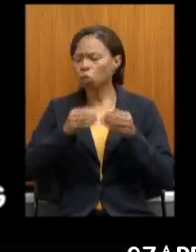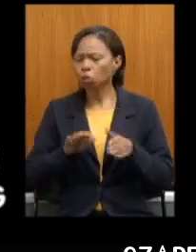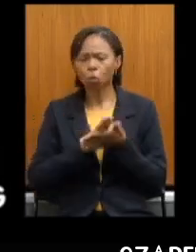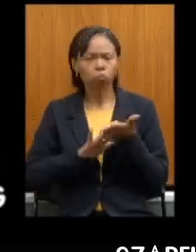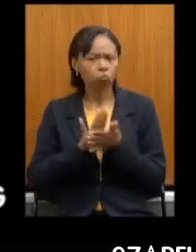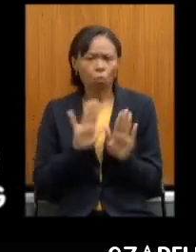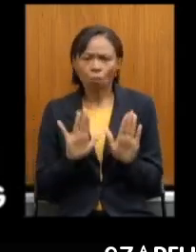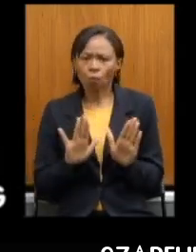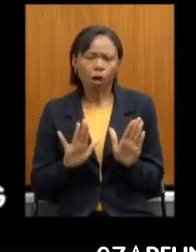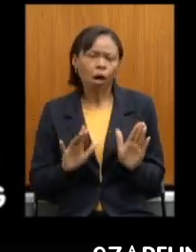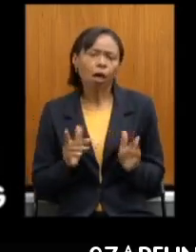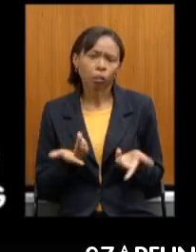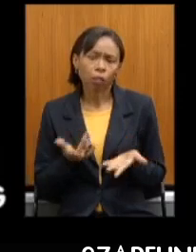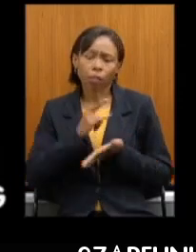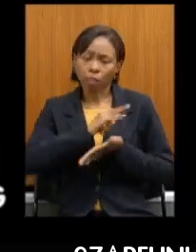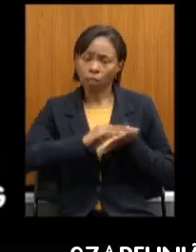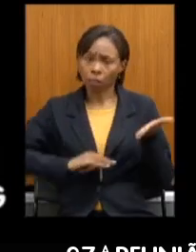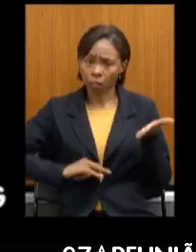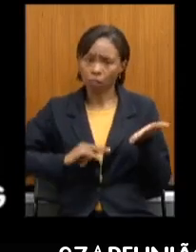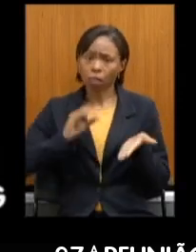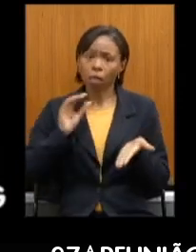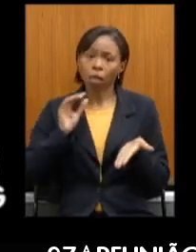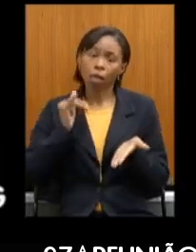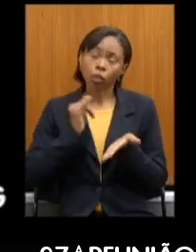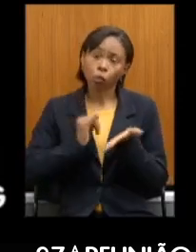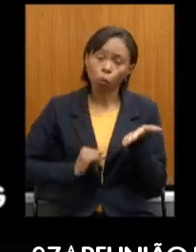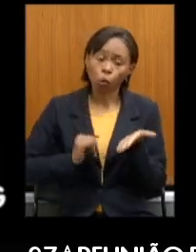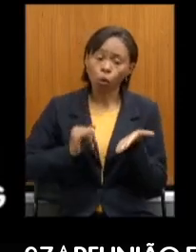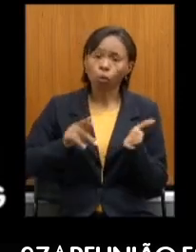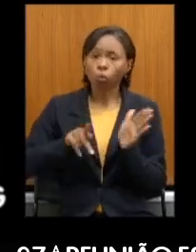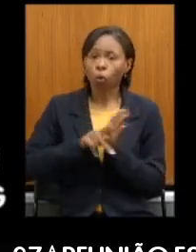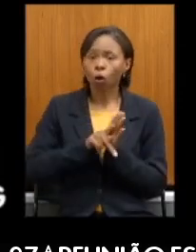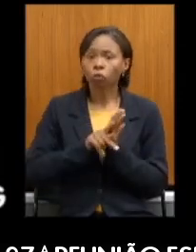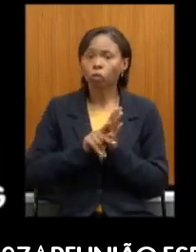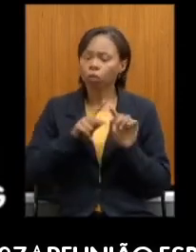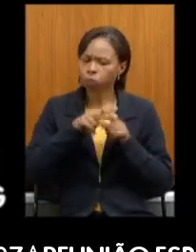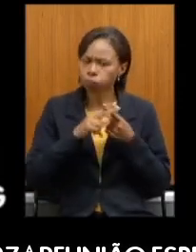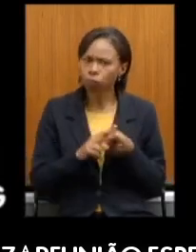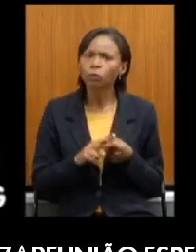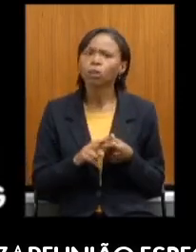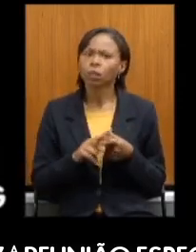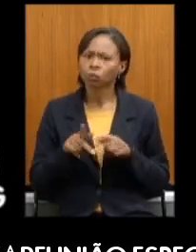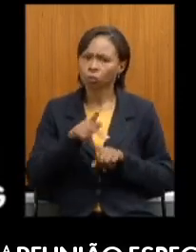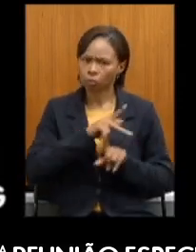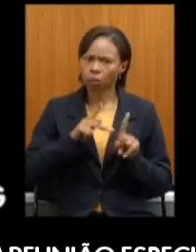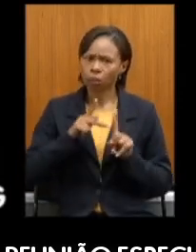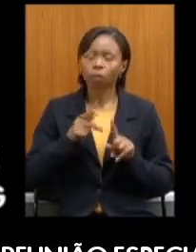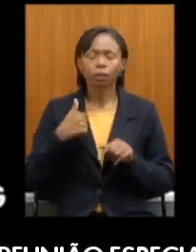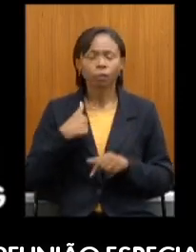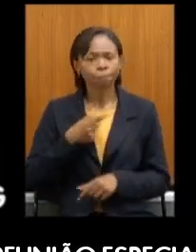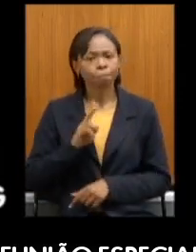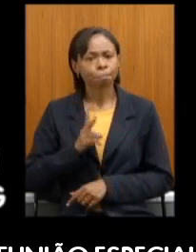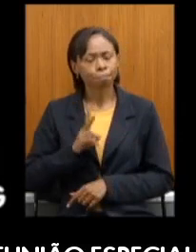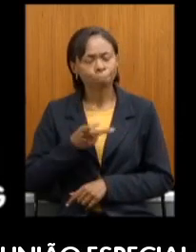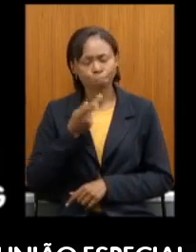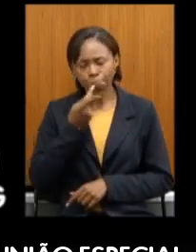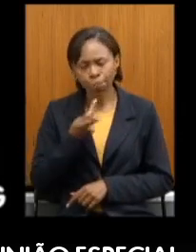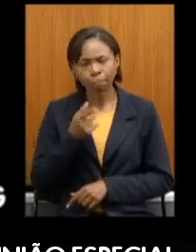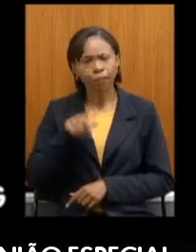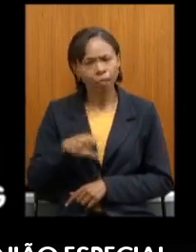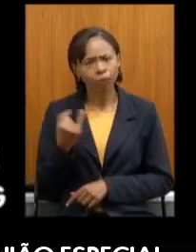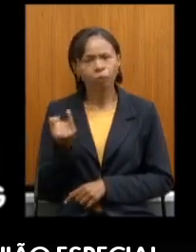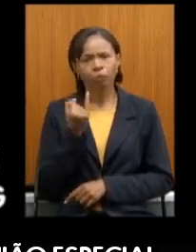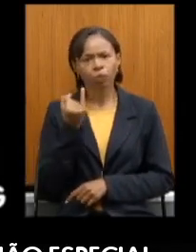as certidões de regularidade previdenciária. Por isso, eu gostaria de insistir na tese de que é importante